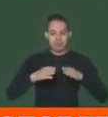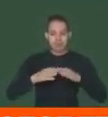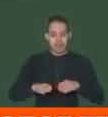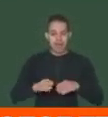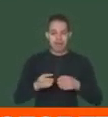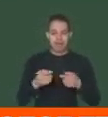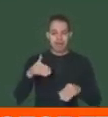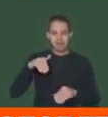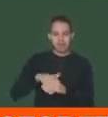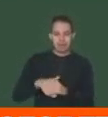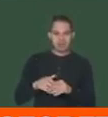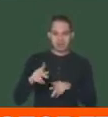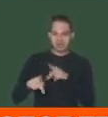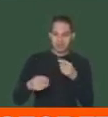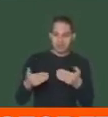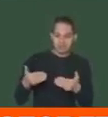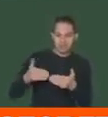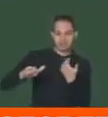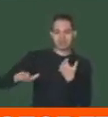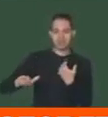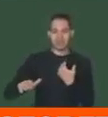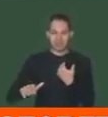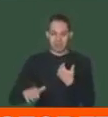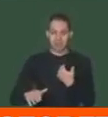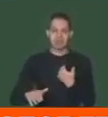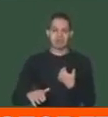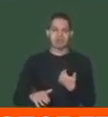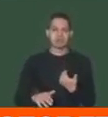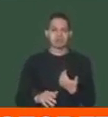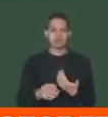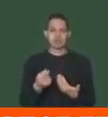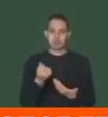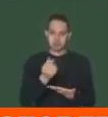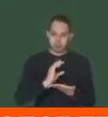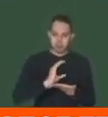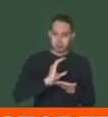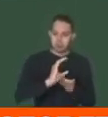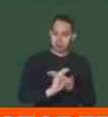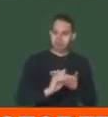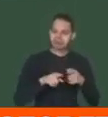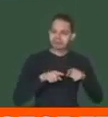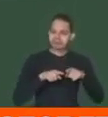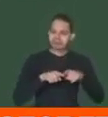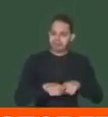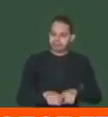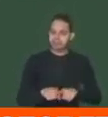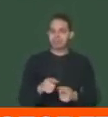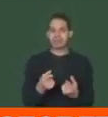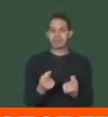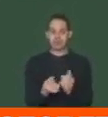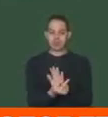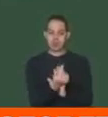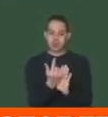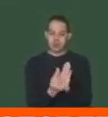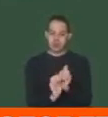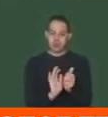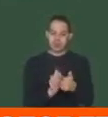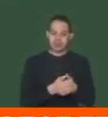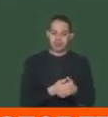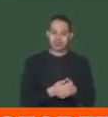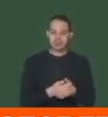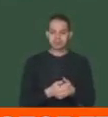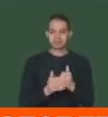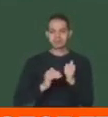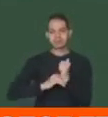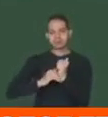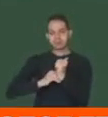em outras situações, colocam as tais emendas paralelas do orçamento secreto. Se for ao Fundo Nacional de